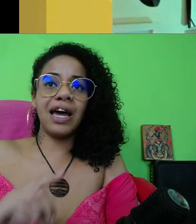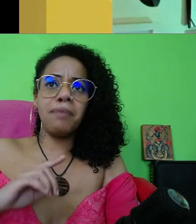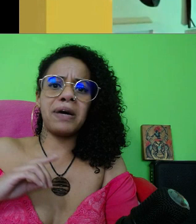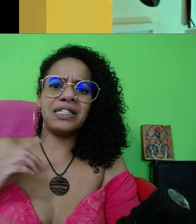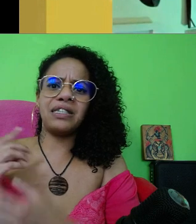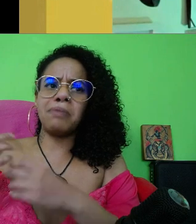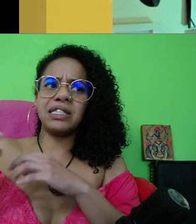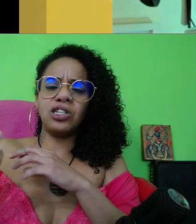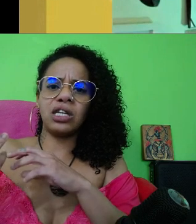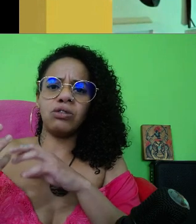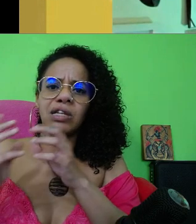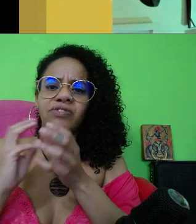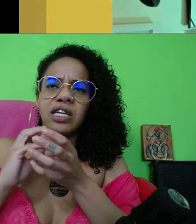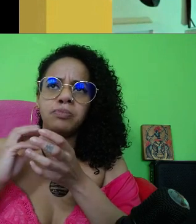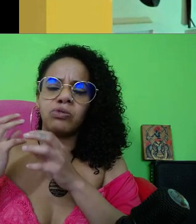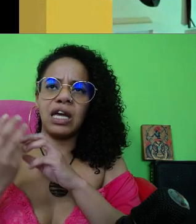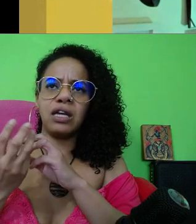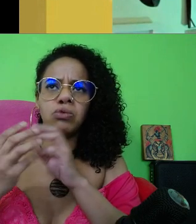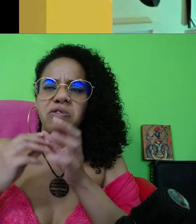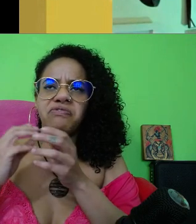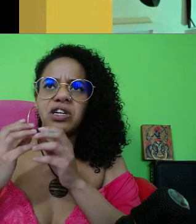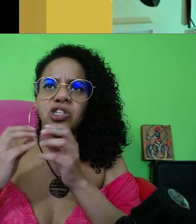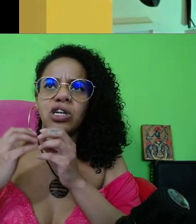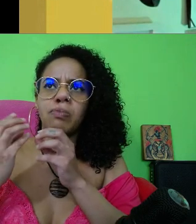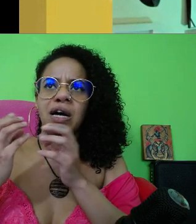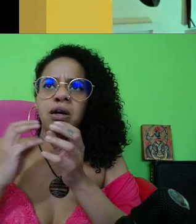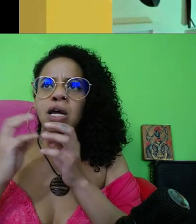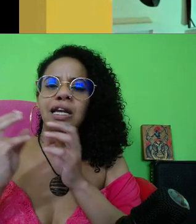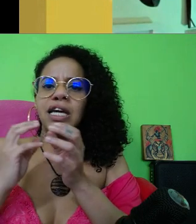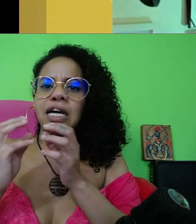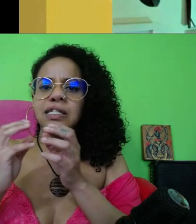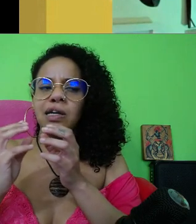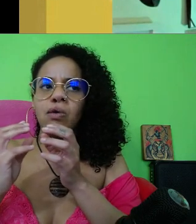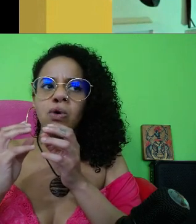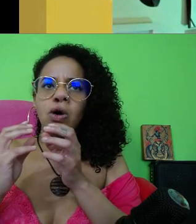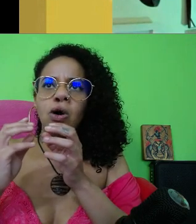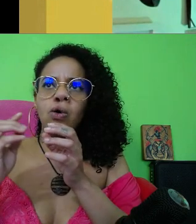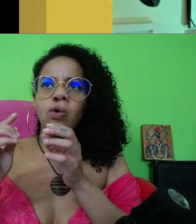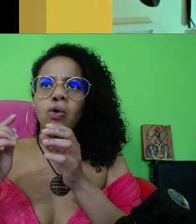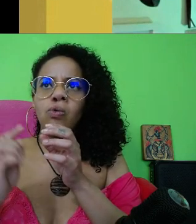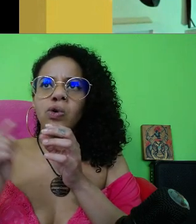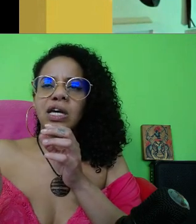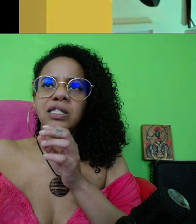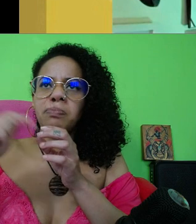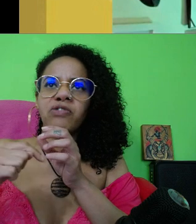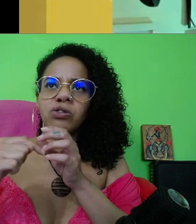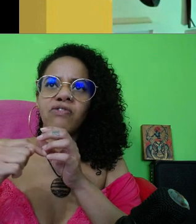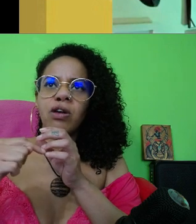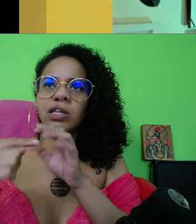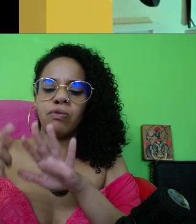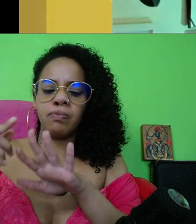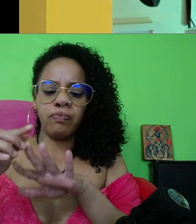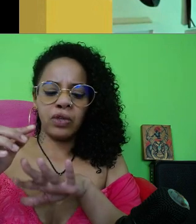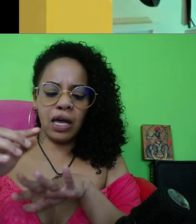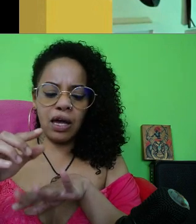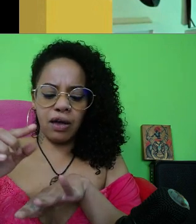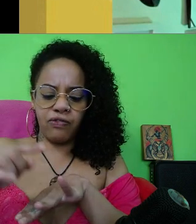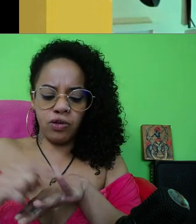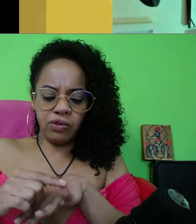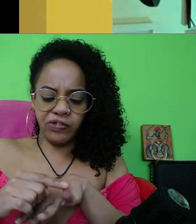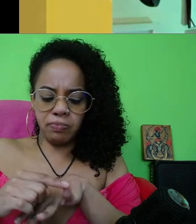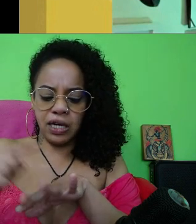Azevedo que aí parecia bastante que tu tava respondendo ou enfim que tinha uma ligação com o que esse professor falou então